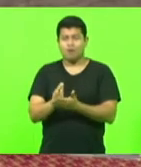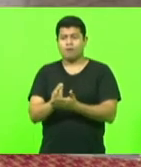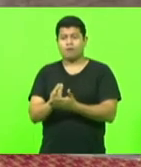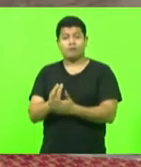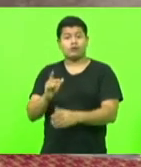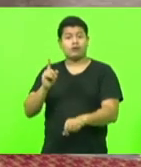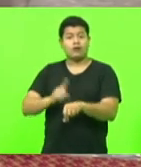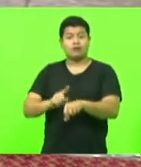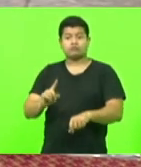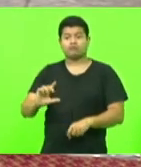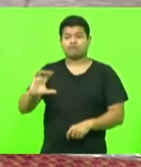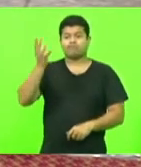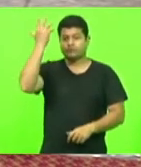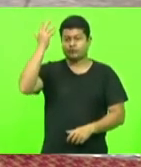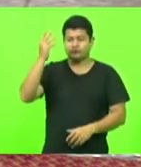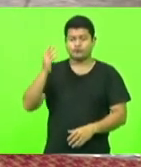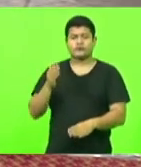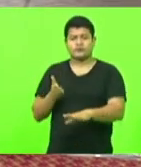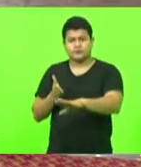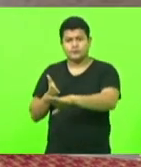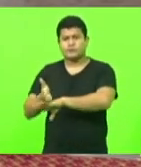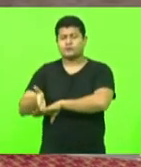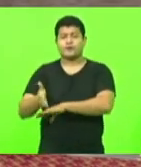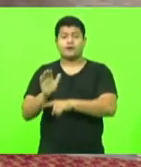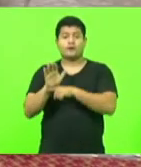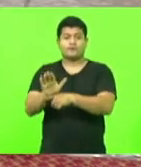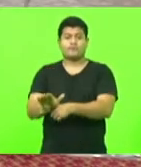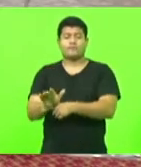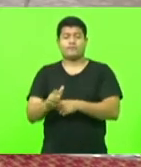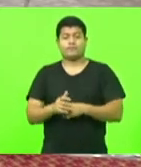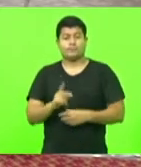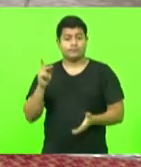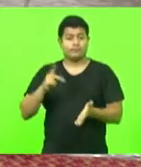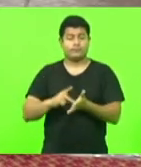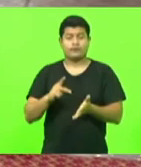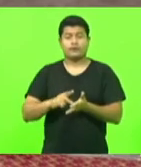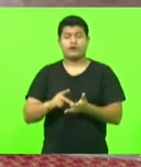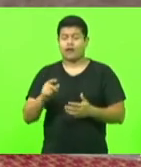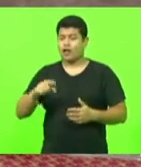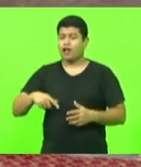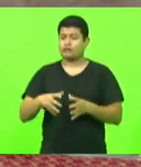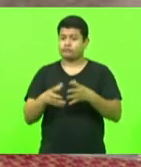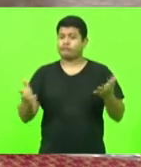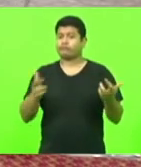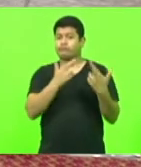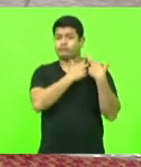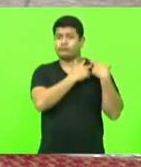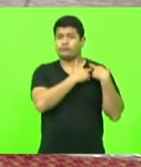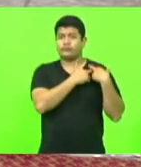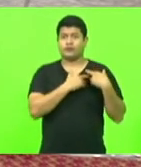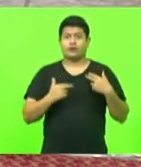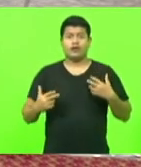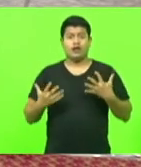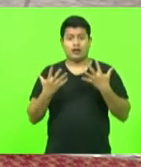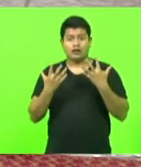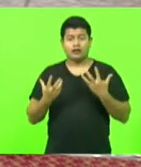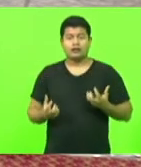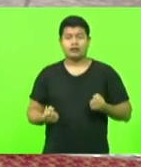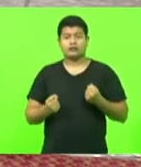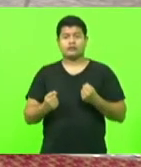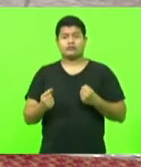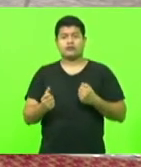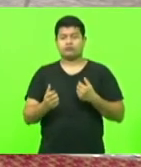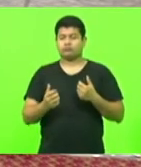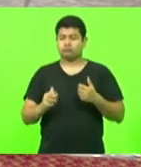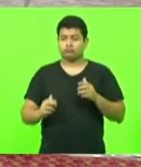hora da dificuldade. Então, realmente é uma grande responsabilidade hoje assumir qualquer cargo de defesa civil em